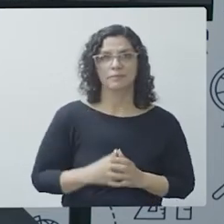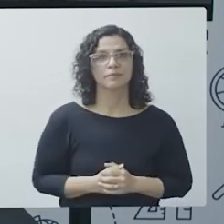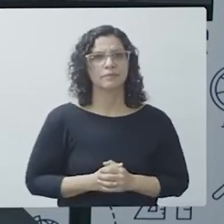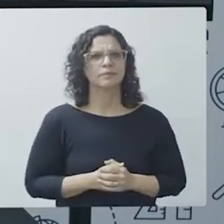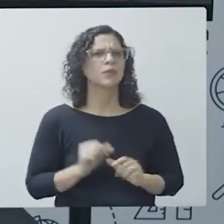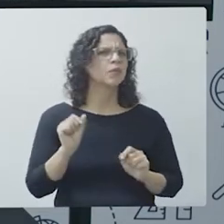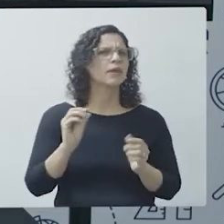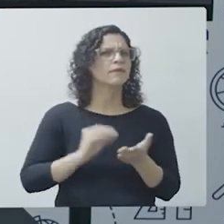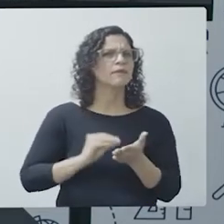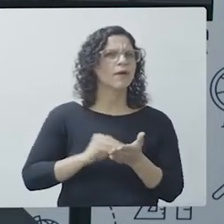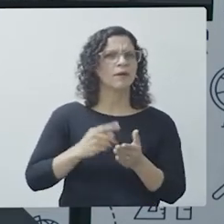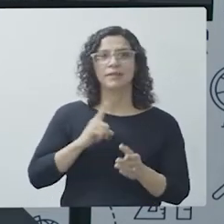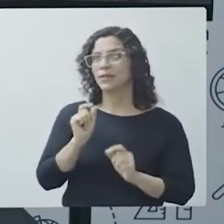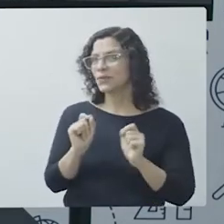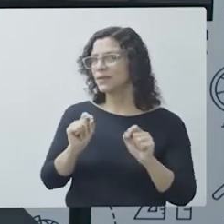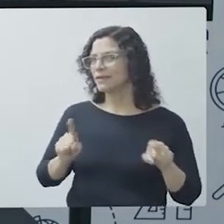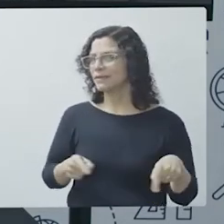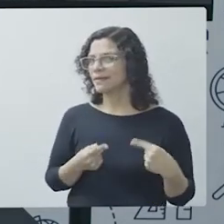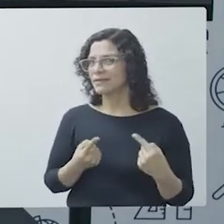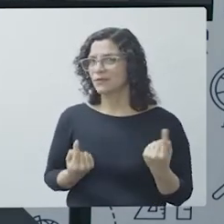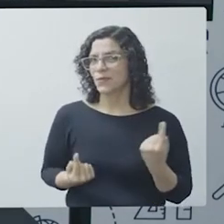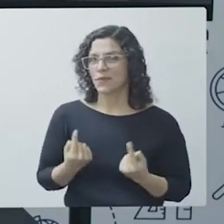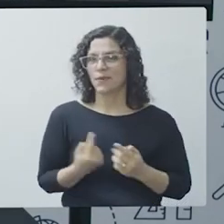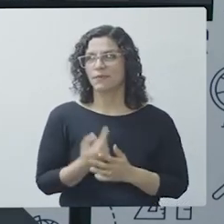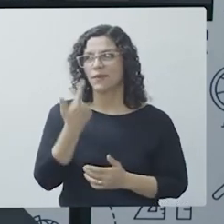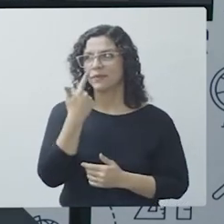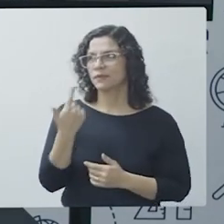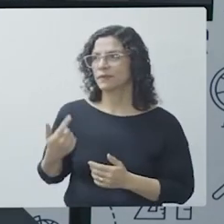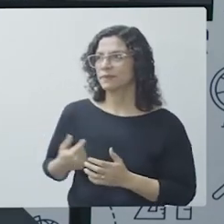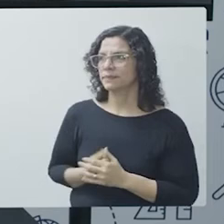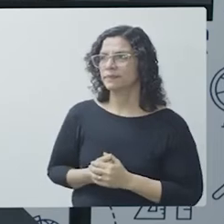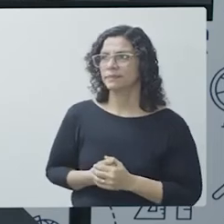que será que tem aqui? Vamos ver?